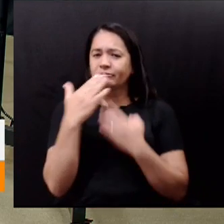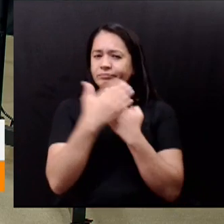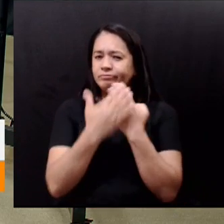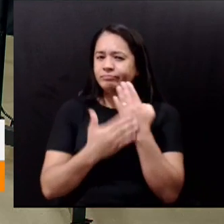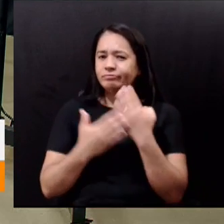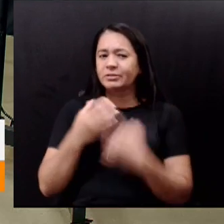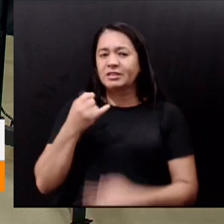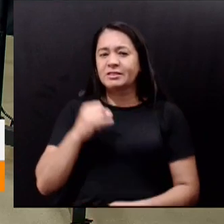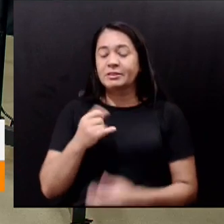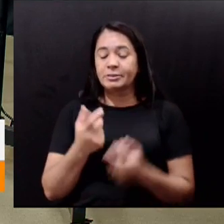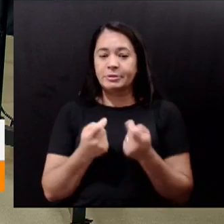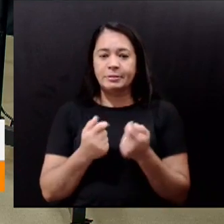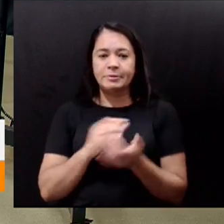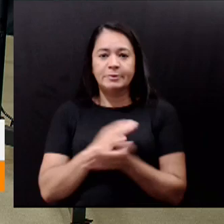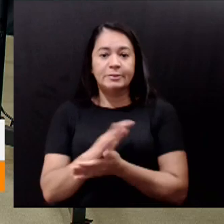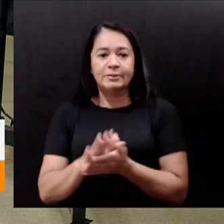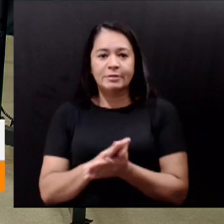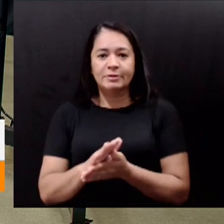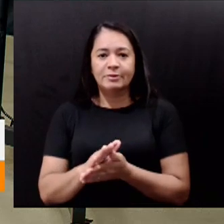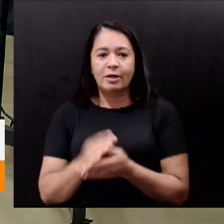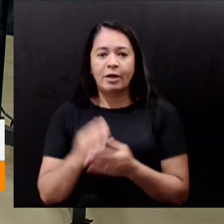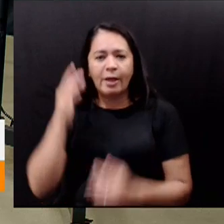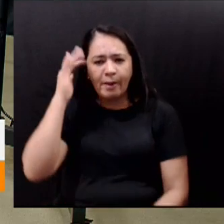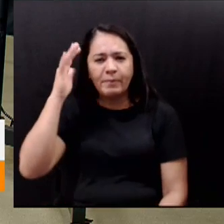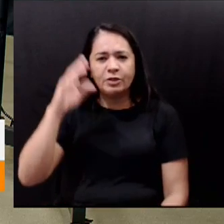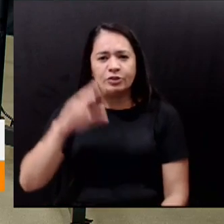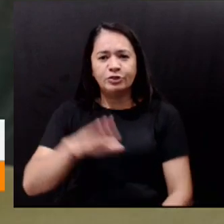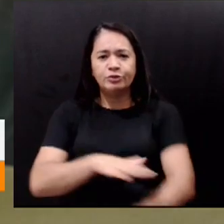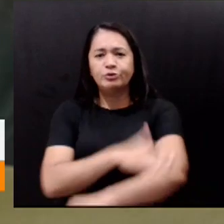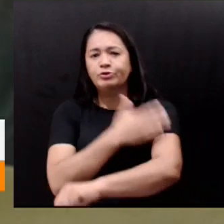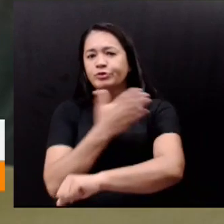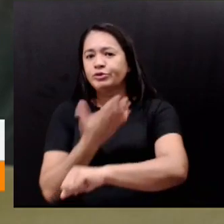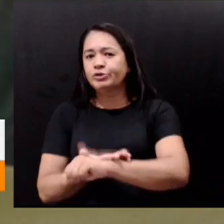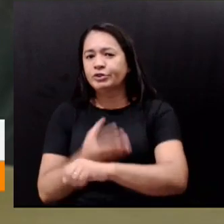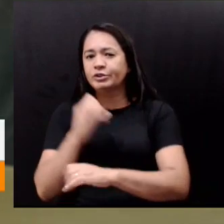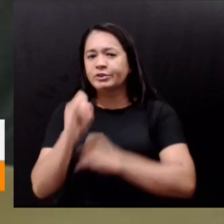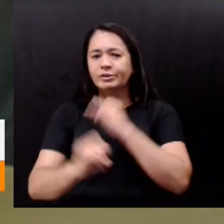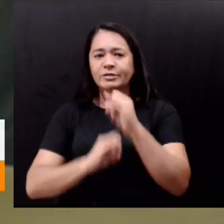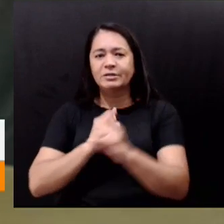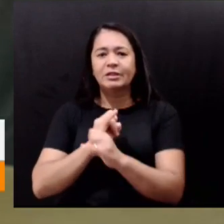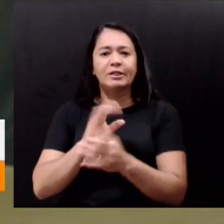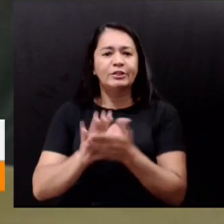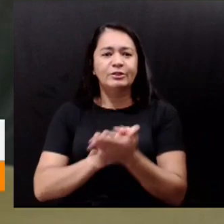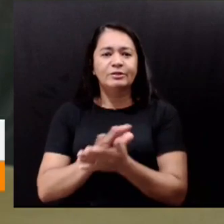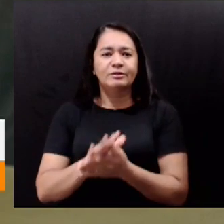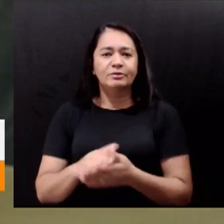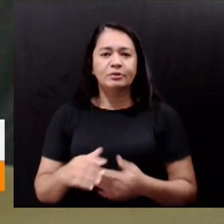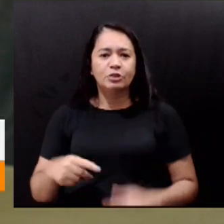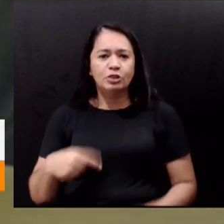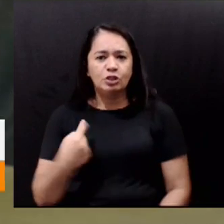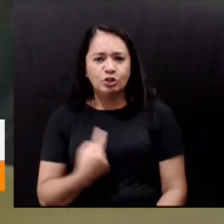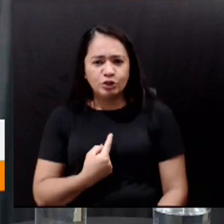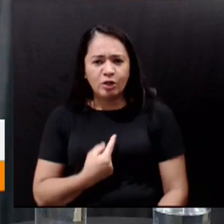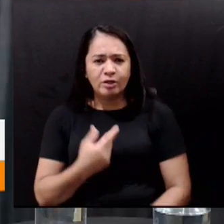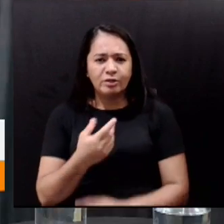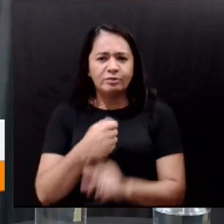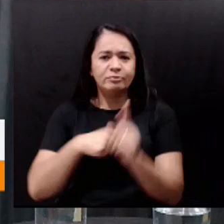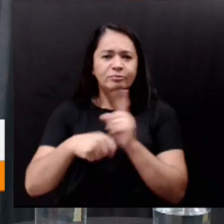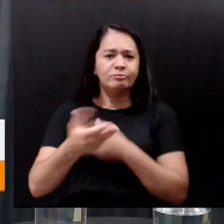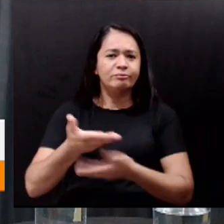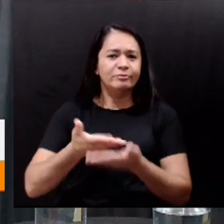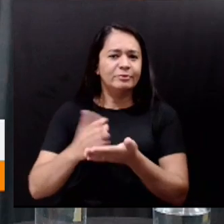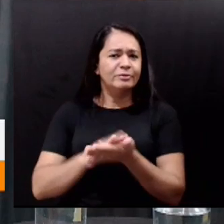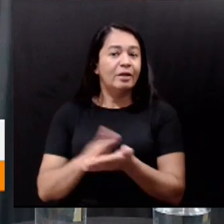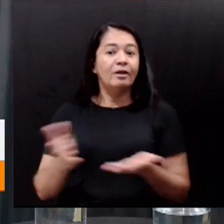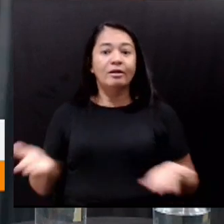tiver imagina um dia inteiro sem internet, um bug no sistema, será que a gente não vai socializar? Nem dá para